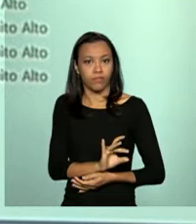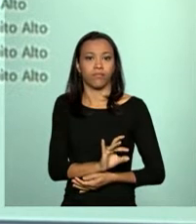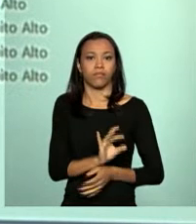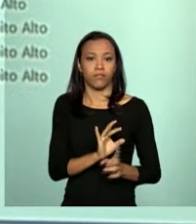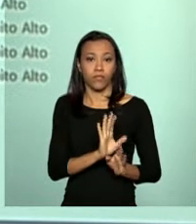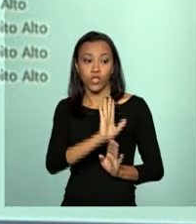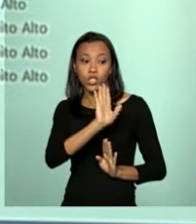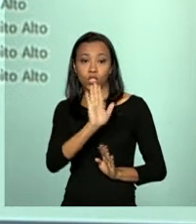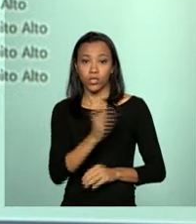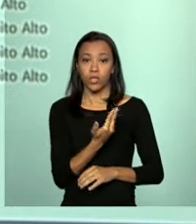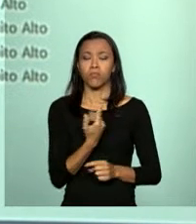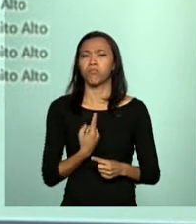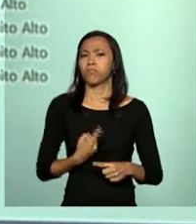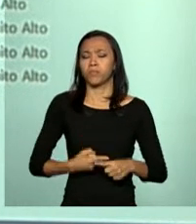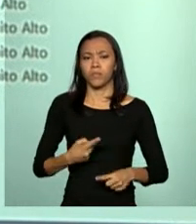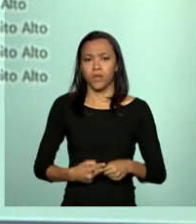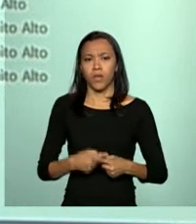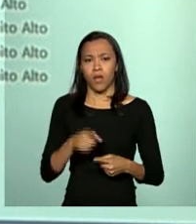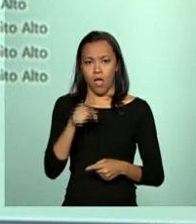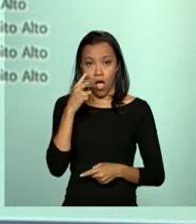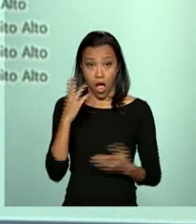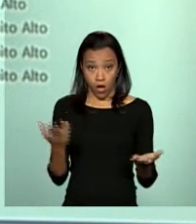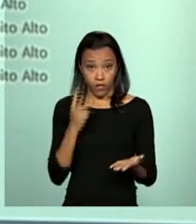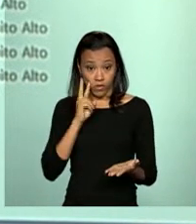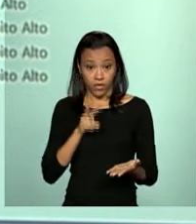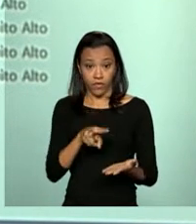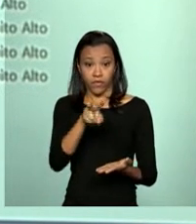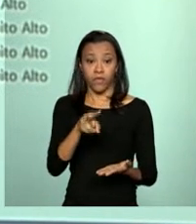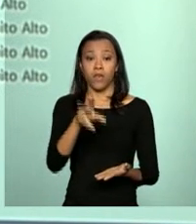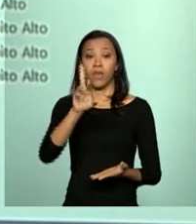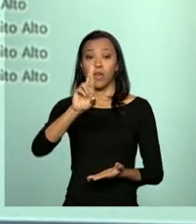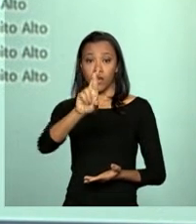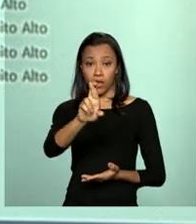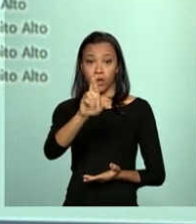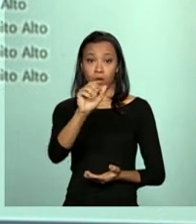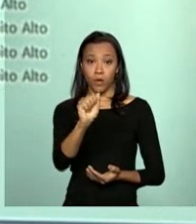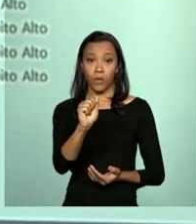omitidos. Por quê? Observem, esse é o ranking global.